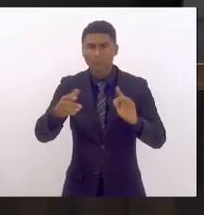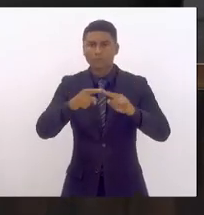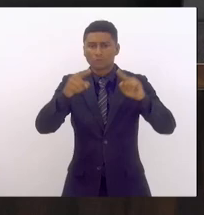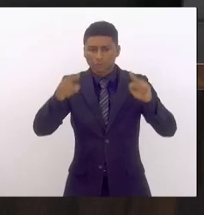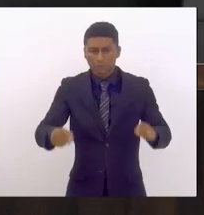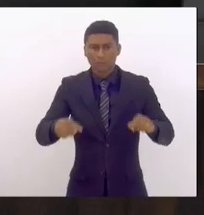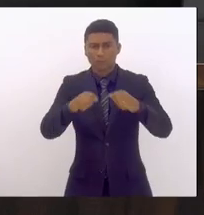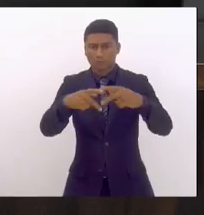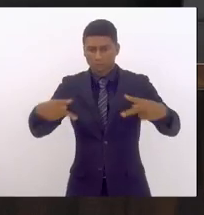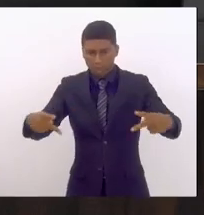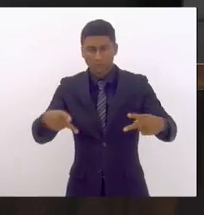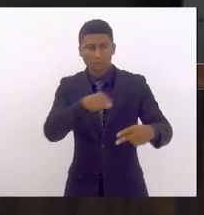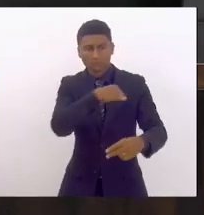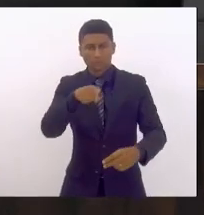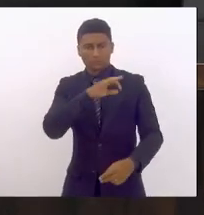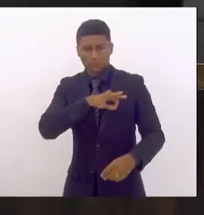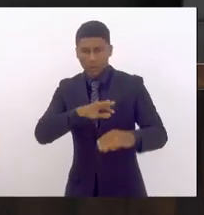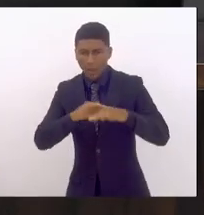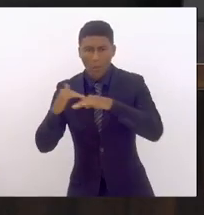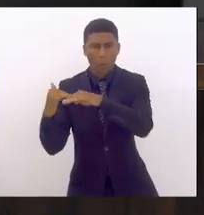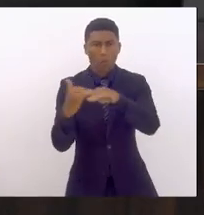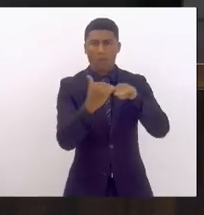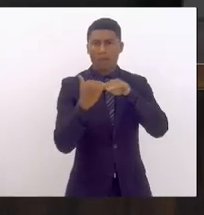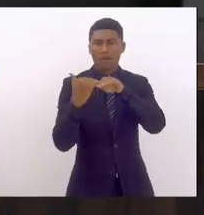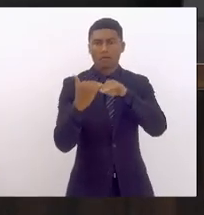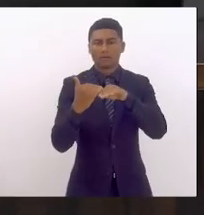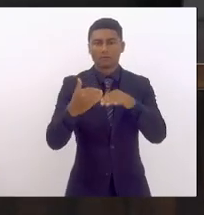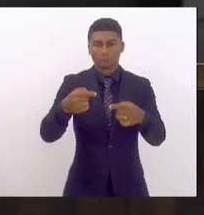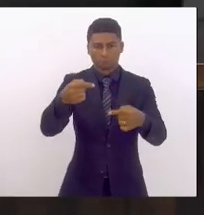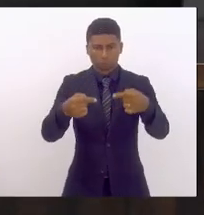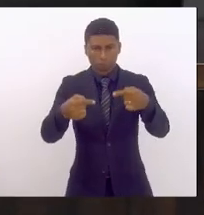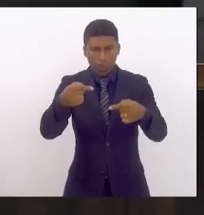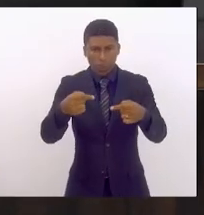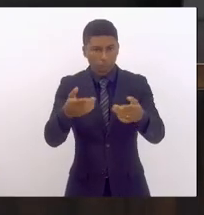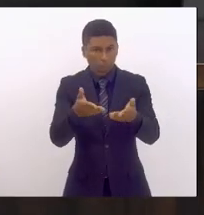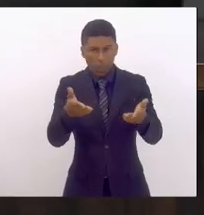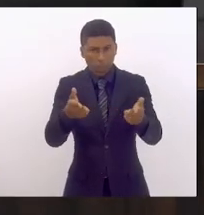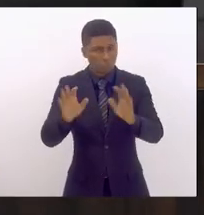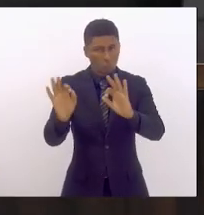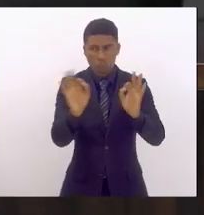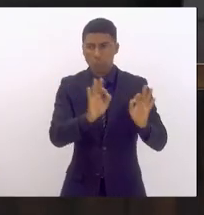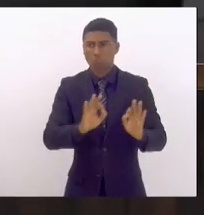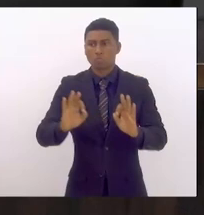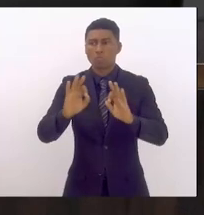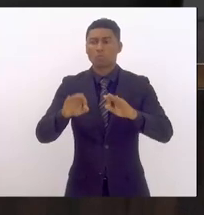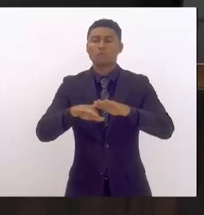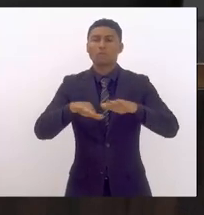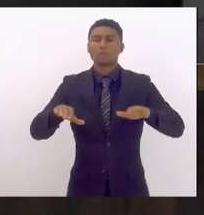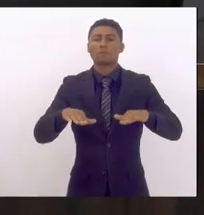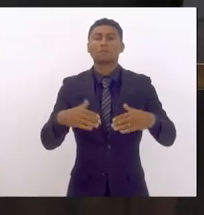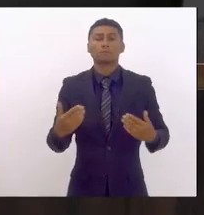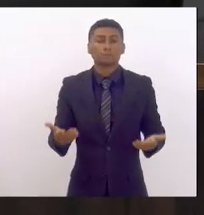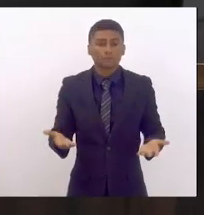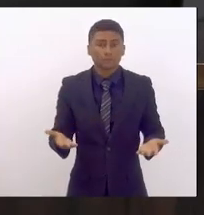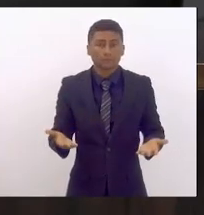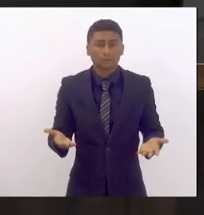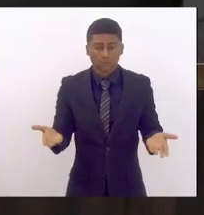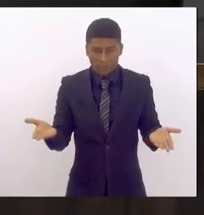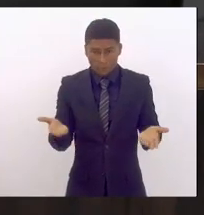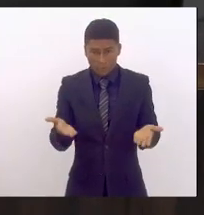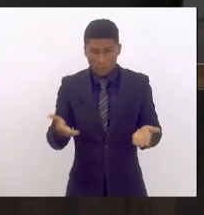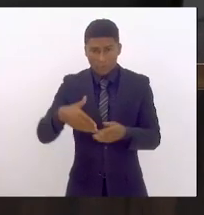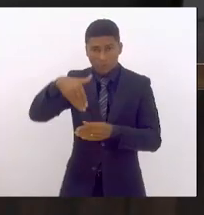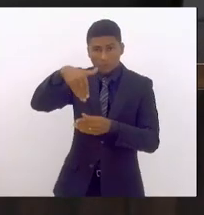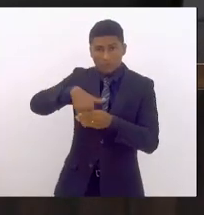e pensionistas com direito a paridade em discussão não havendo Quem Queira discutir encerrada a discussão em